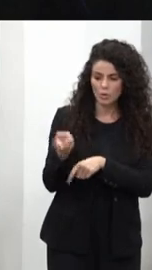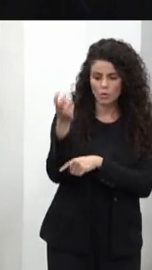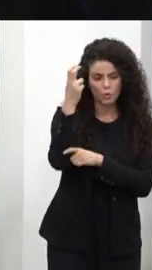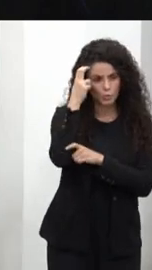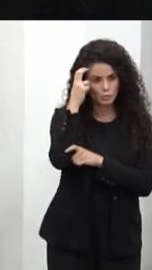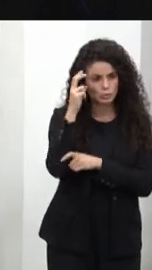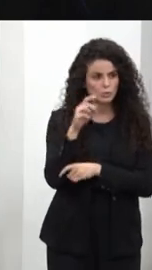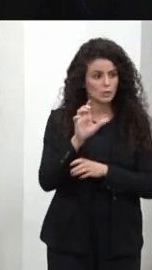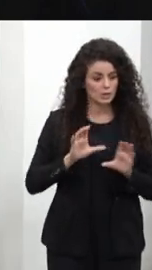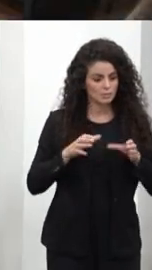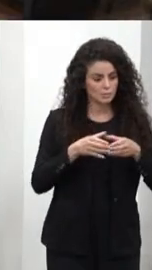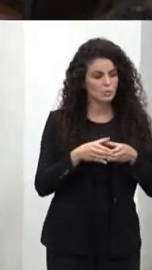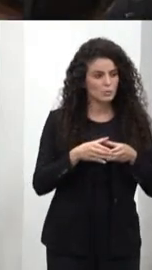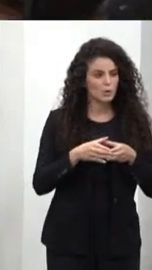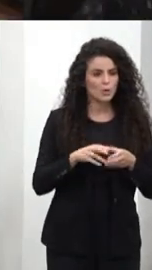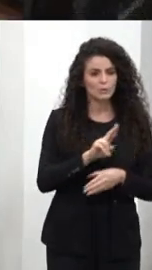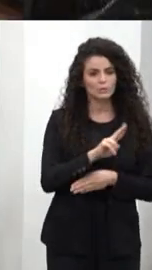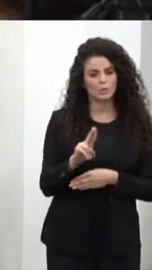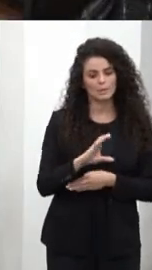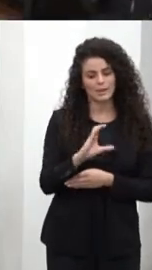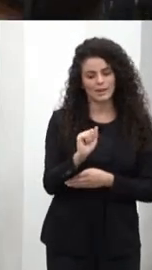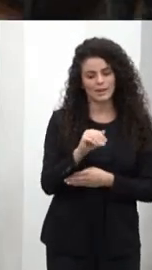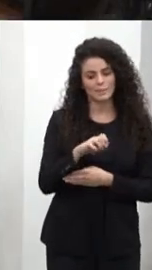Rosette da Rosa